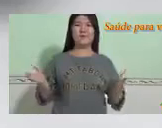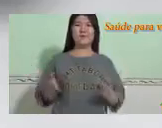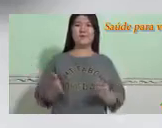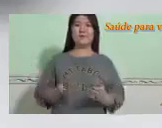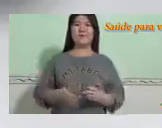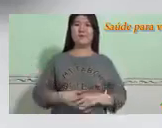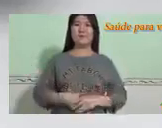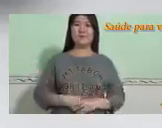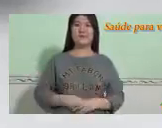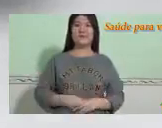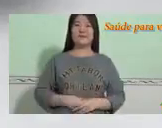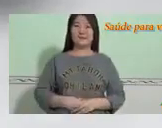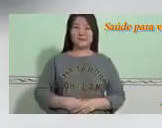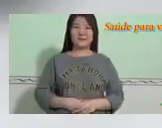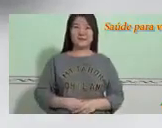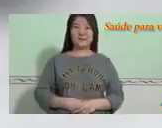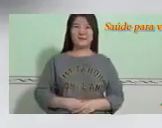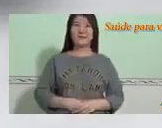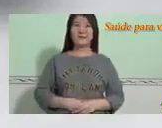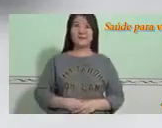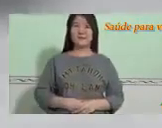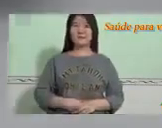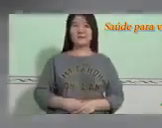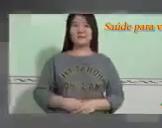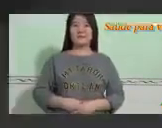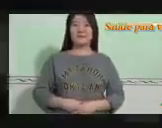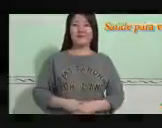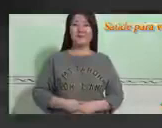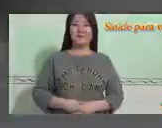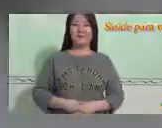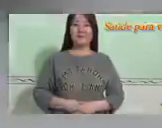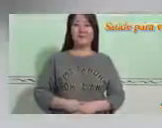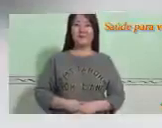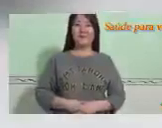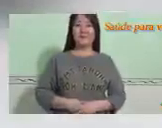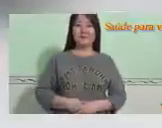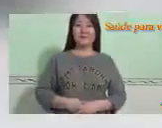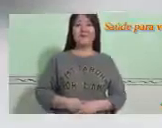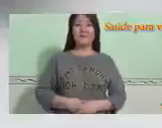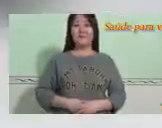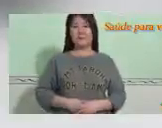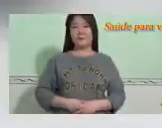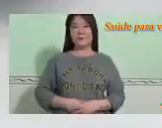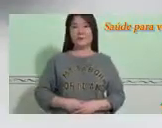no entanto vivo mlg o nsc a é só sp o ds